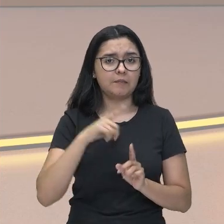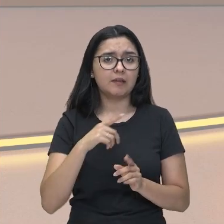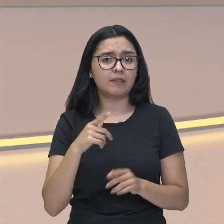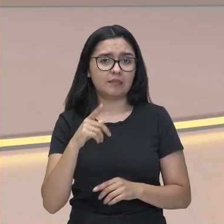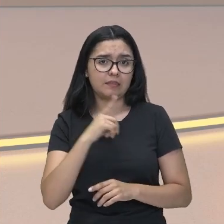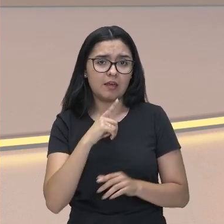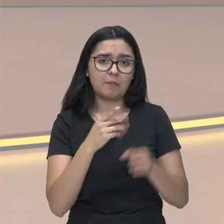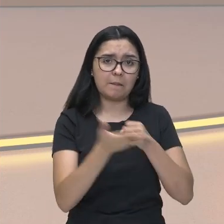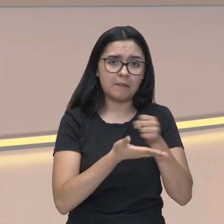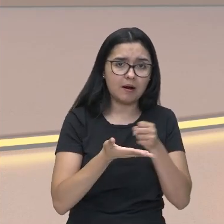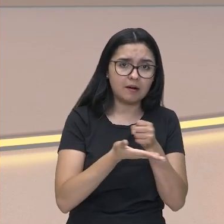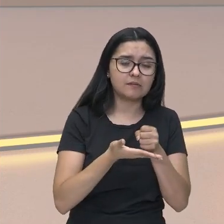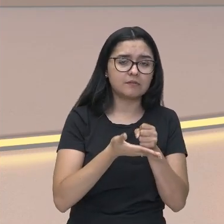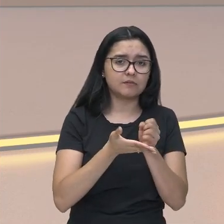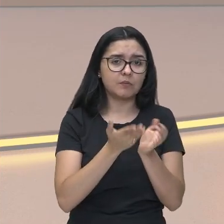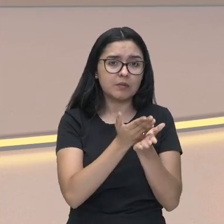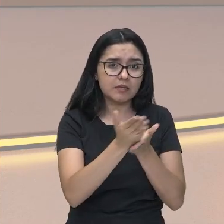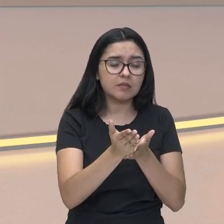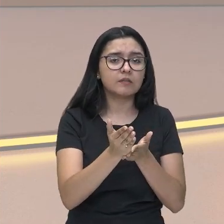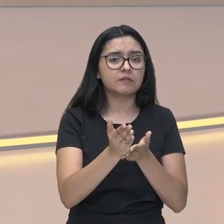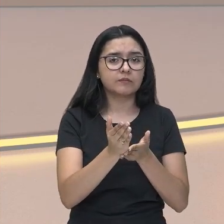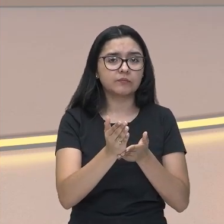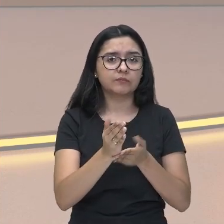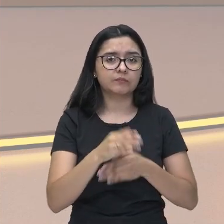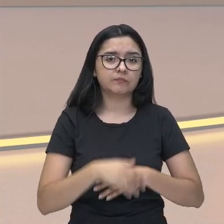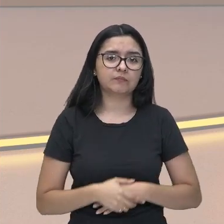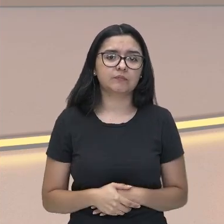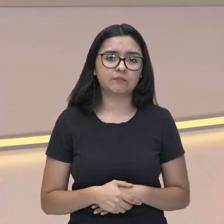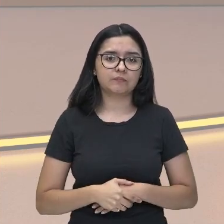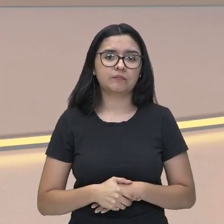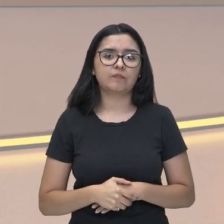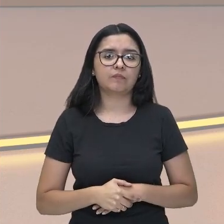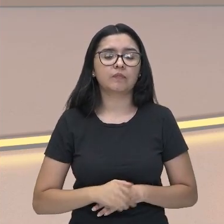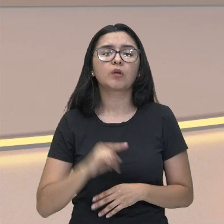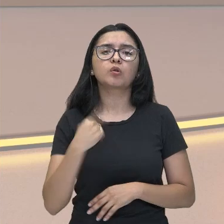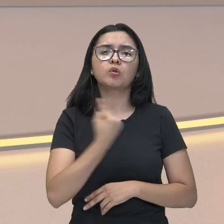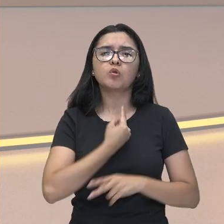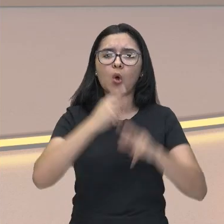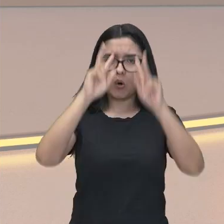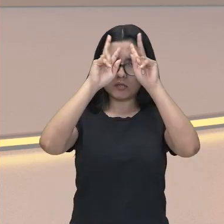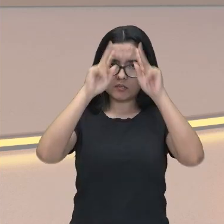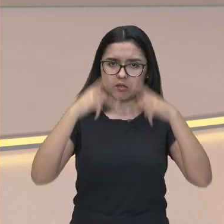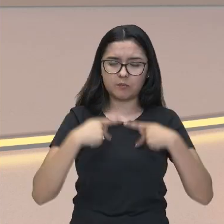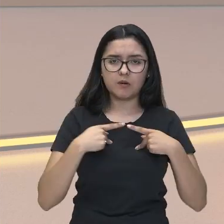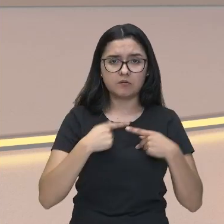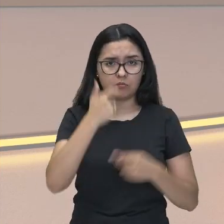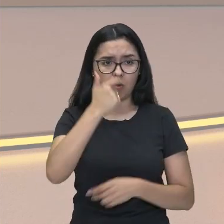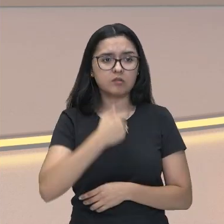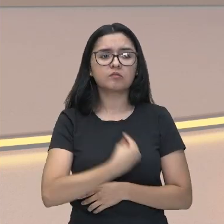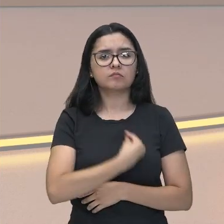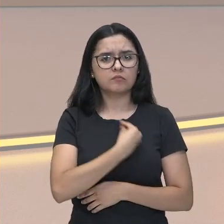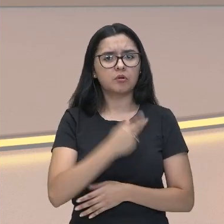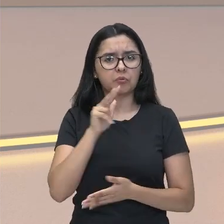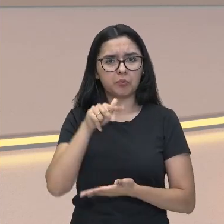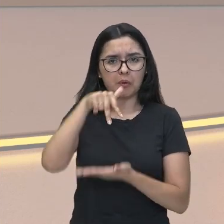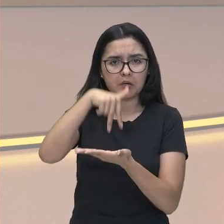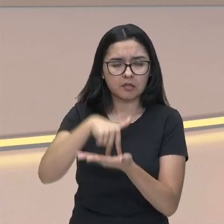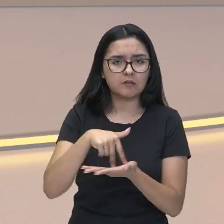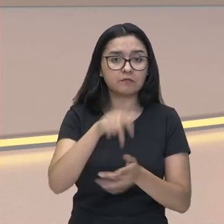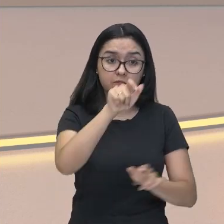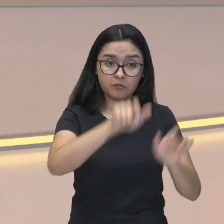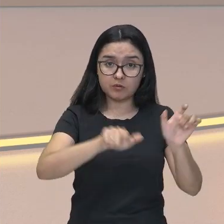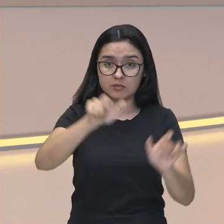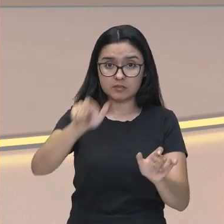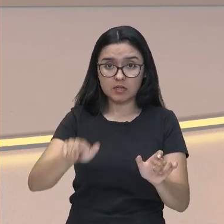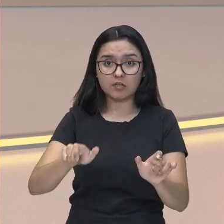Então, se uma coisa existe, ela em si ela tem uma essência. Nós, seres humanos, eu existo, eu estou aqui, vocês todos estão aí,